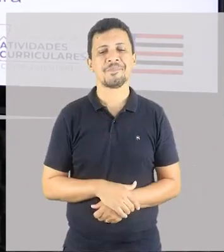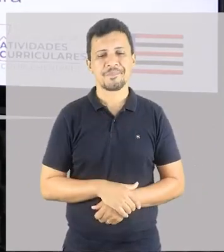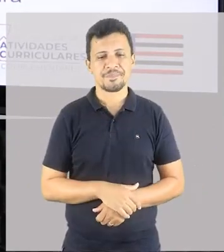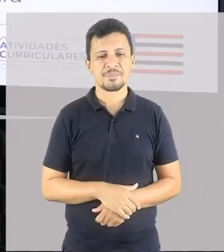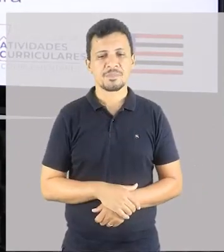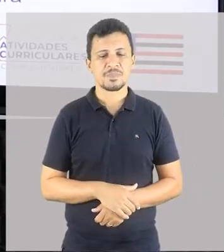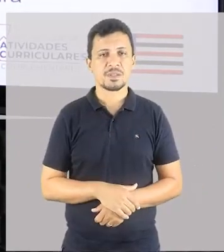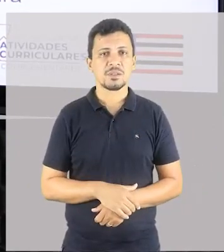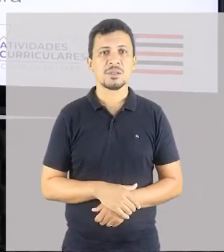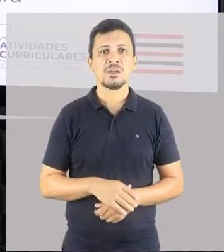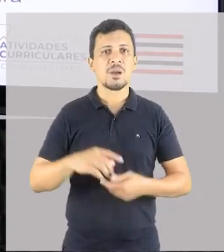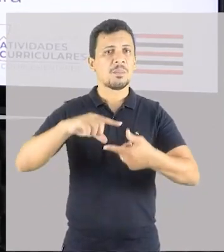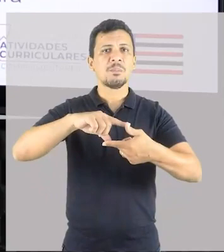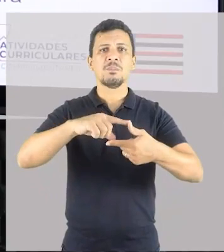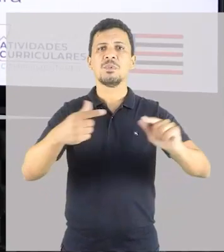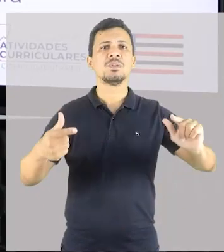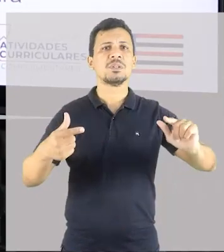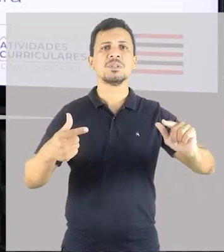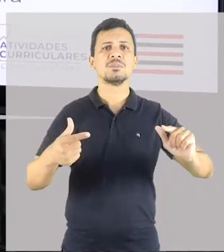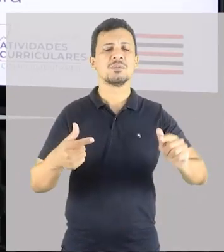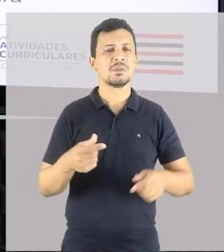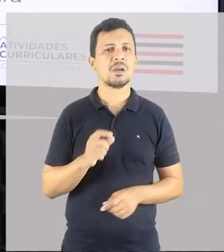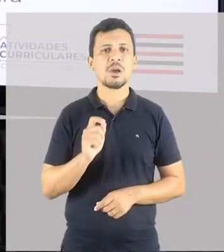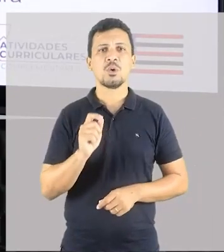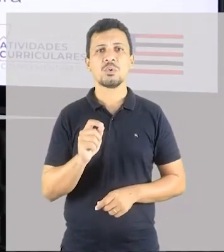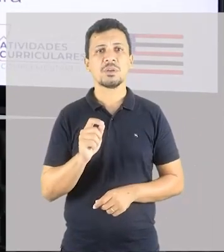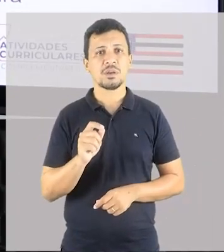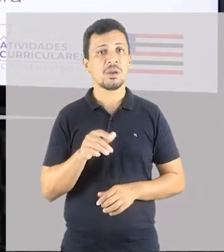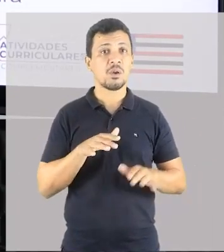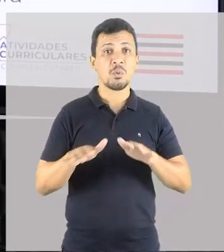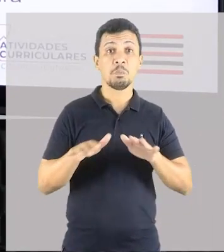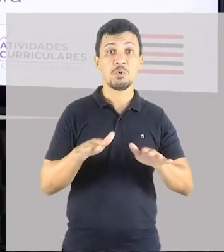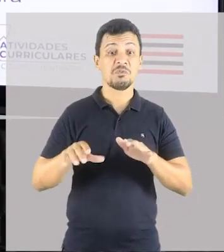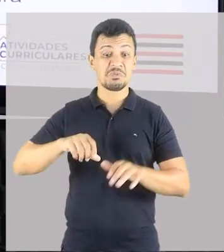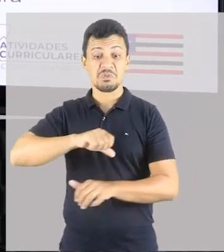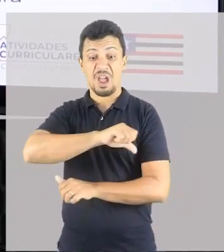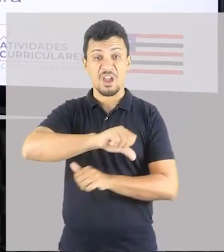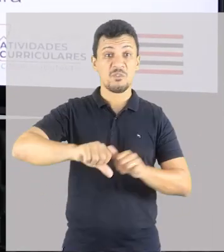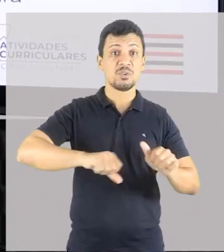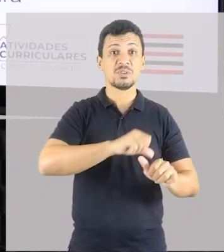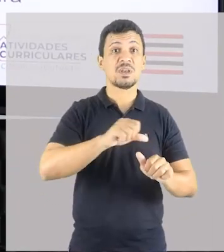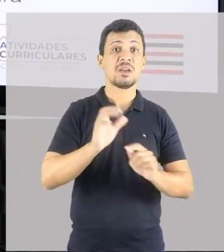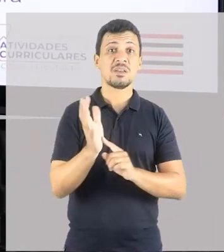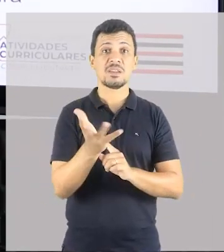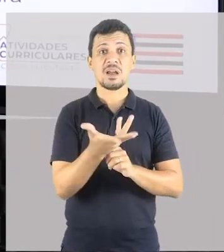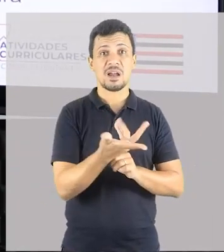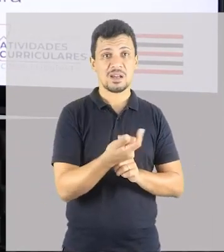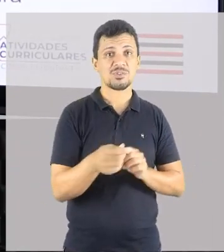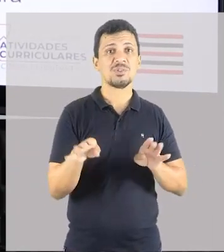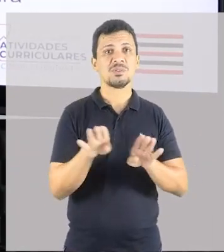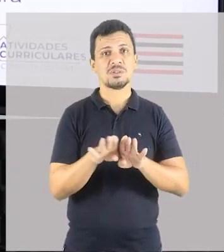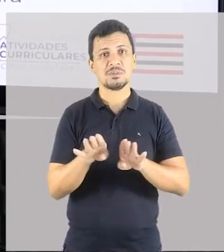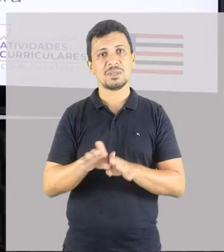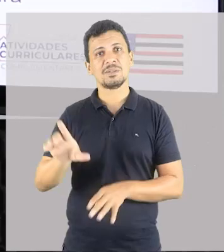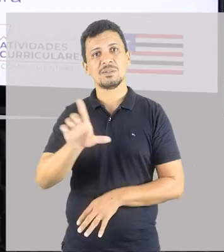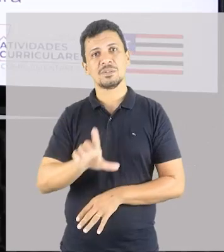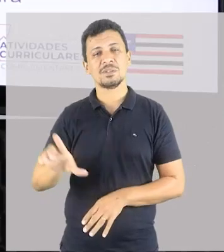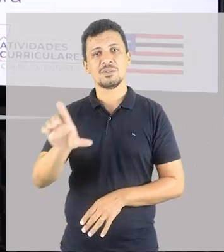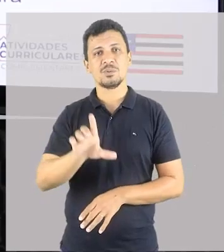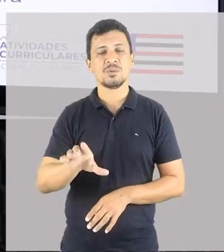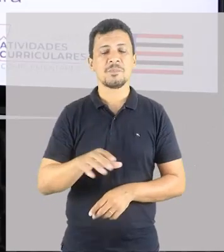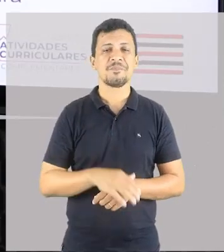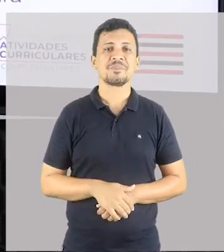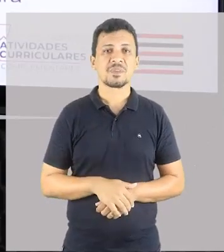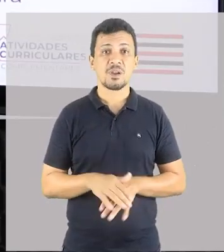sobre a questão do modernismo, o modernismo foi um movimento revolucionário na arte e na literatura, né? E exatamente por